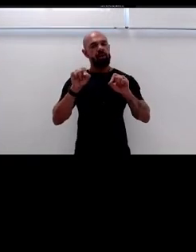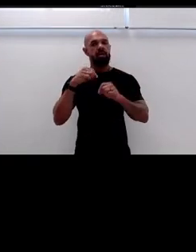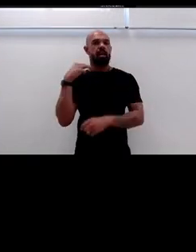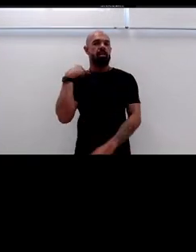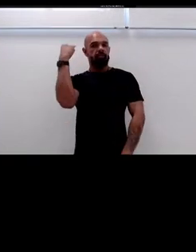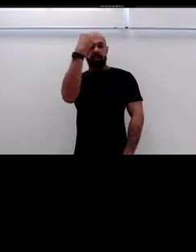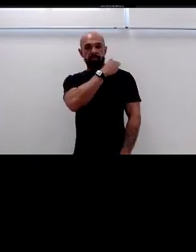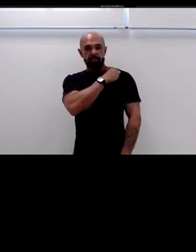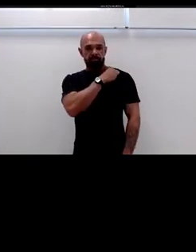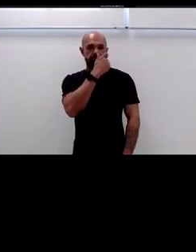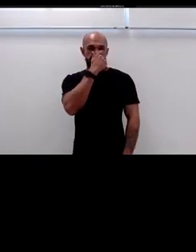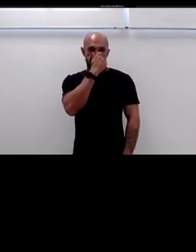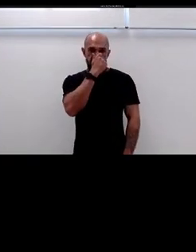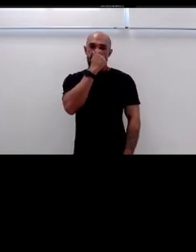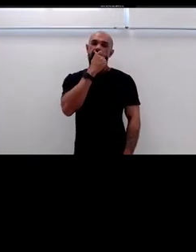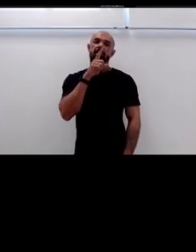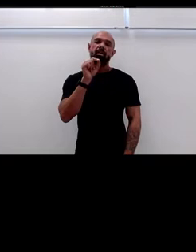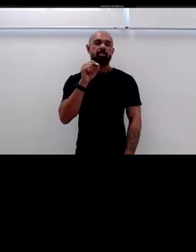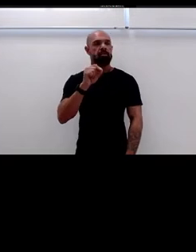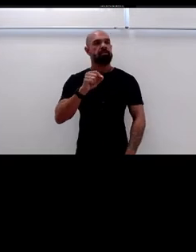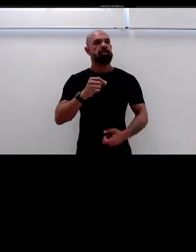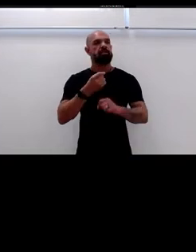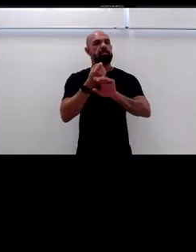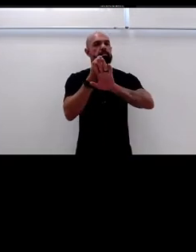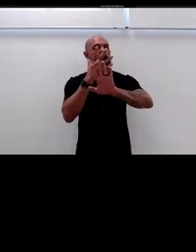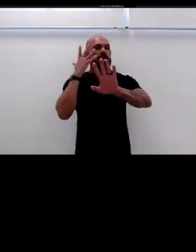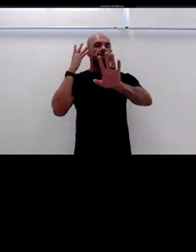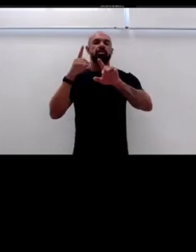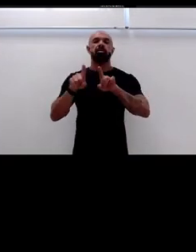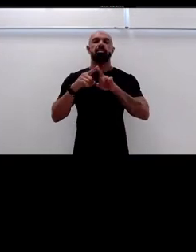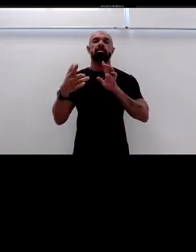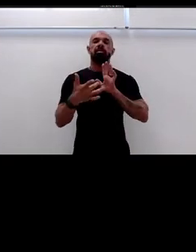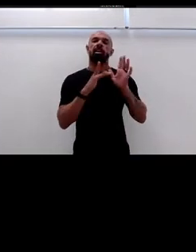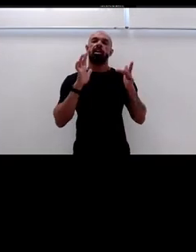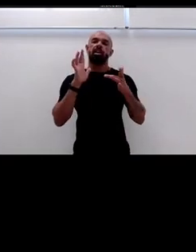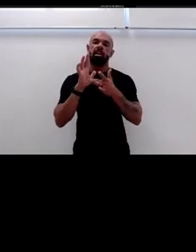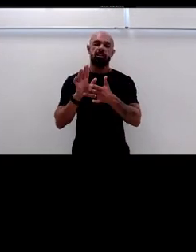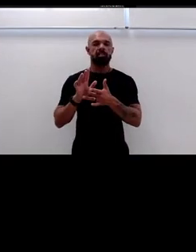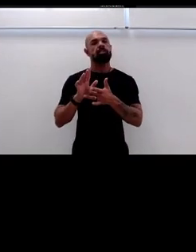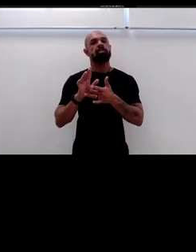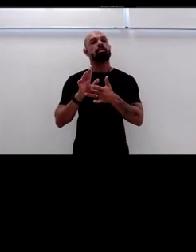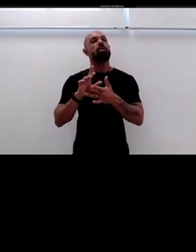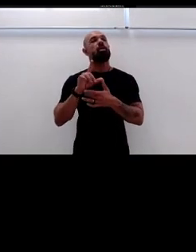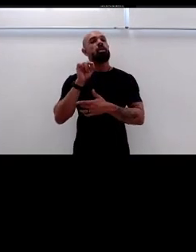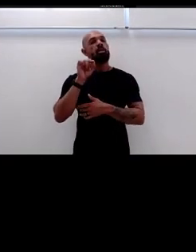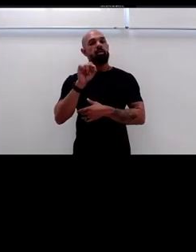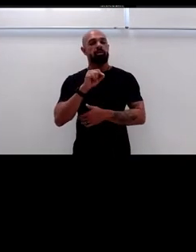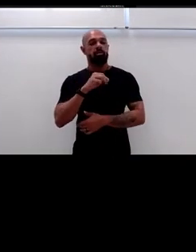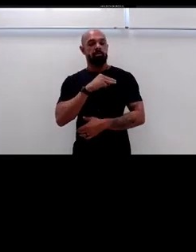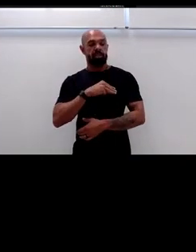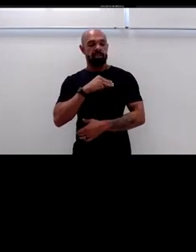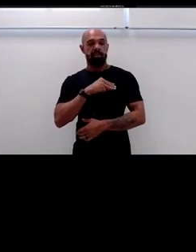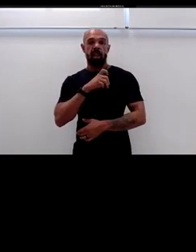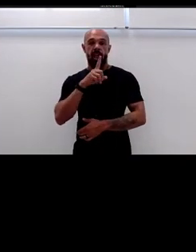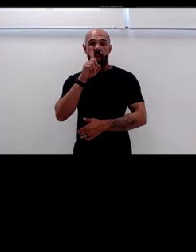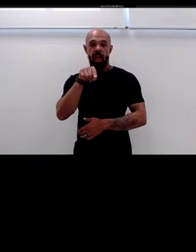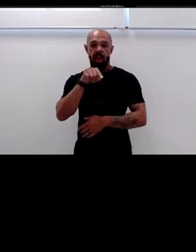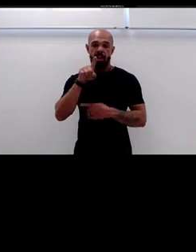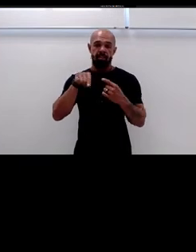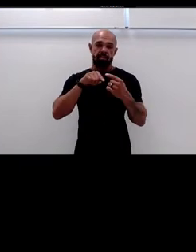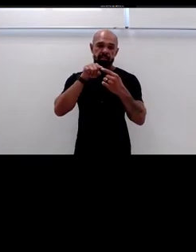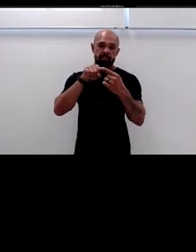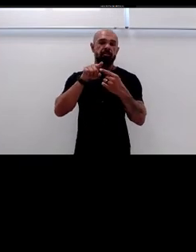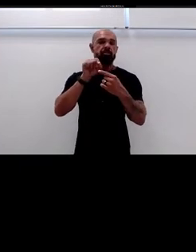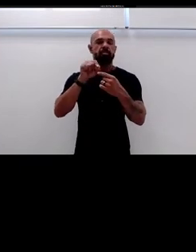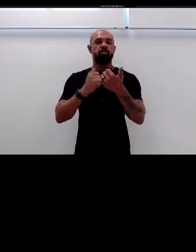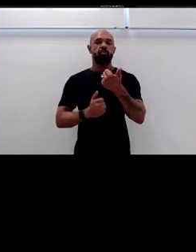né, ela resplandece, e o Cristo, né, como Messias, São José é aquela figura que daria um suporte para